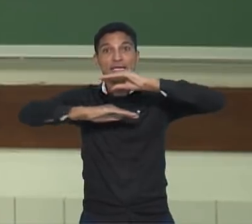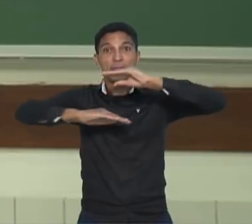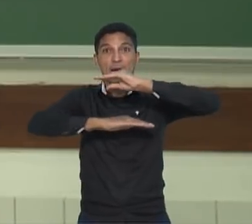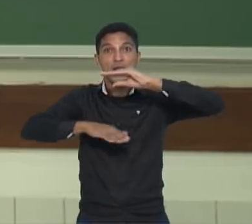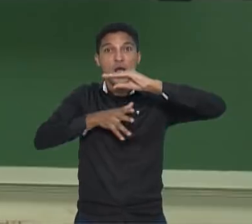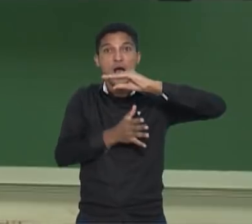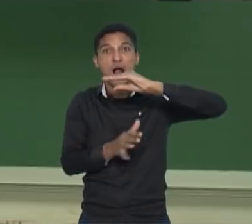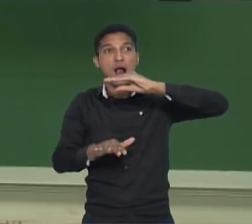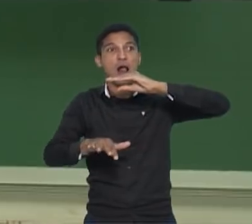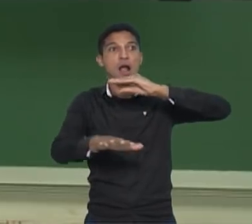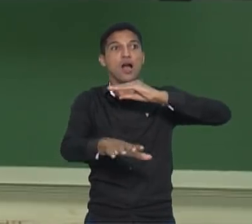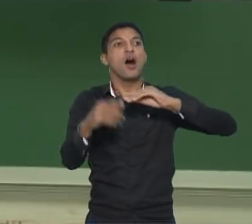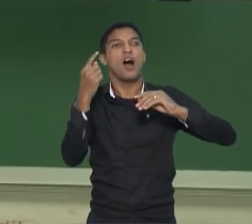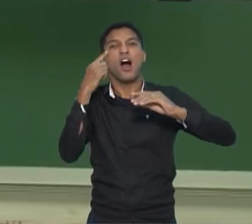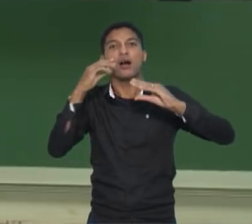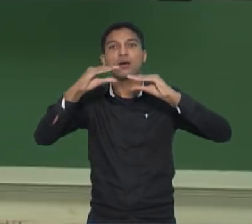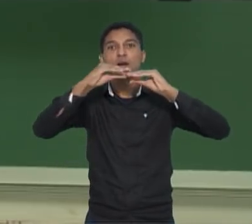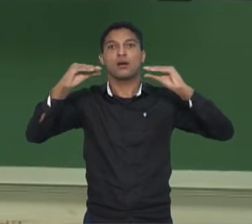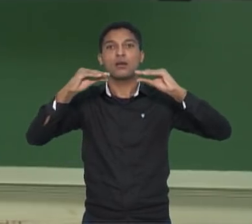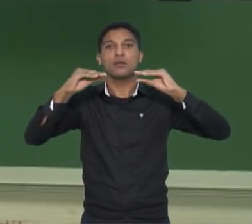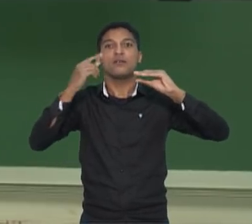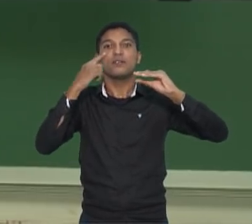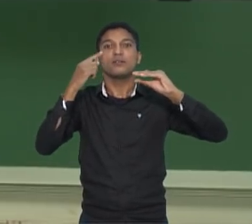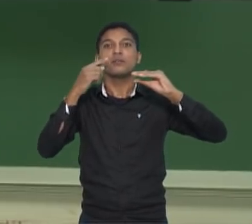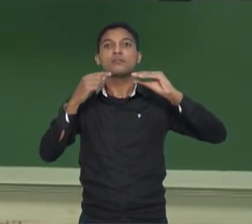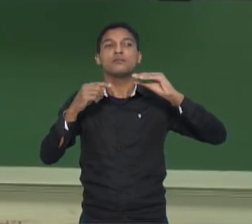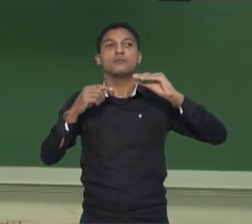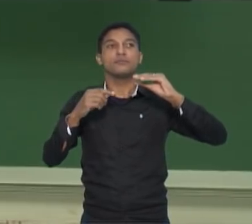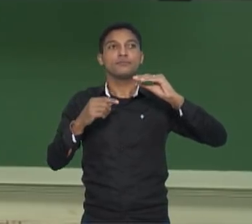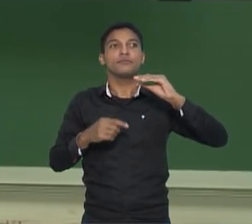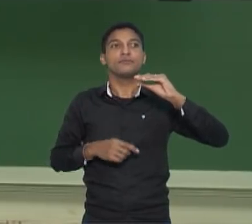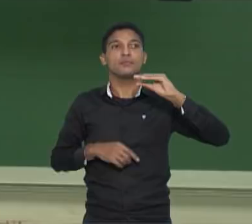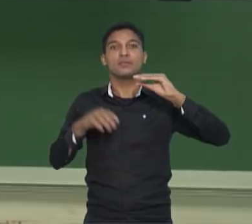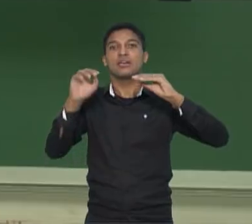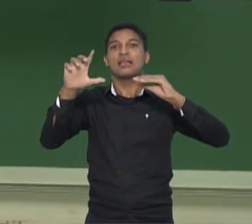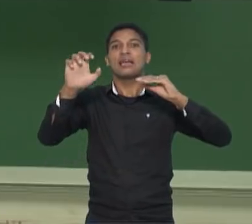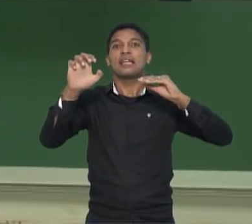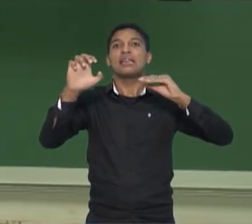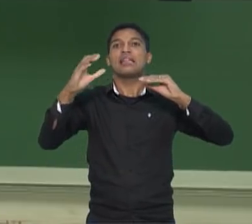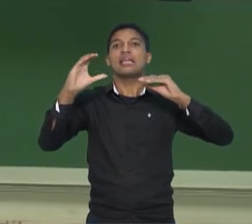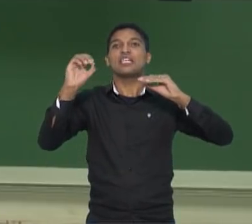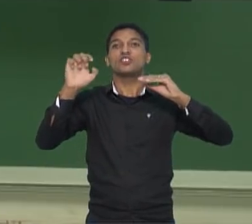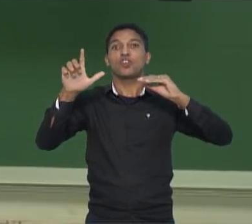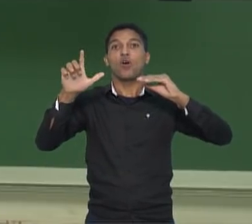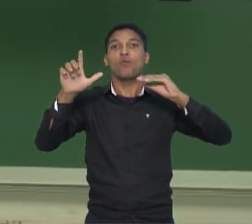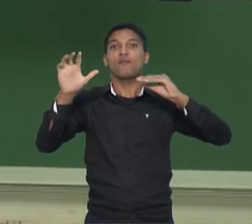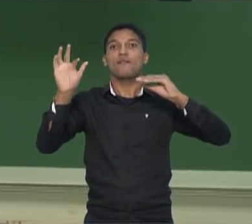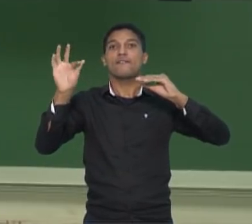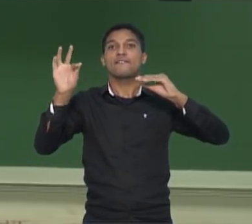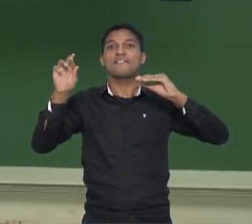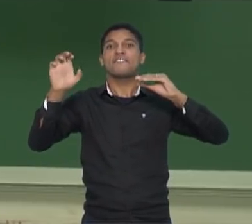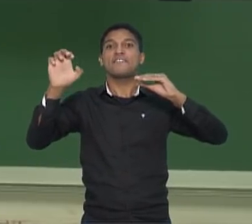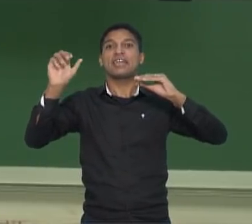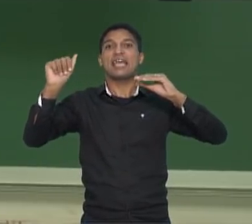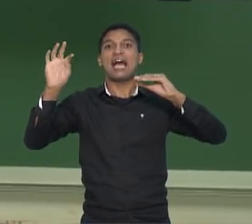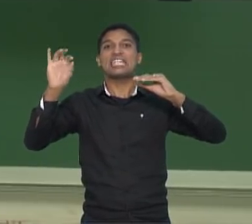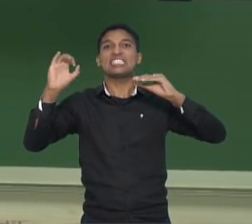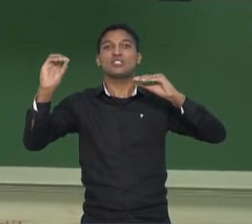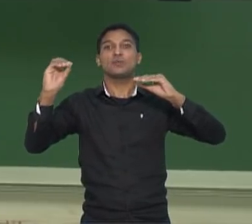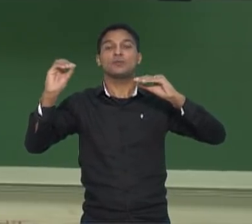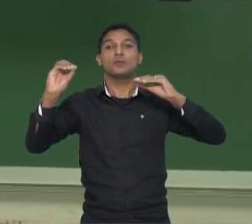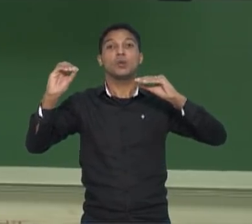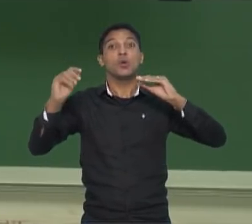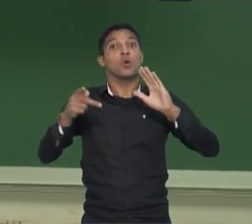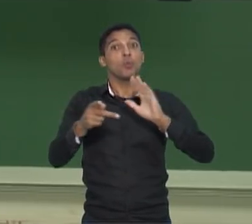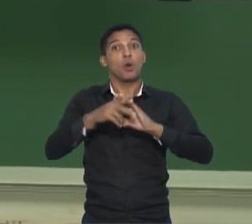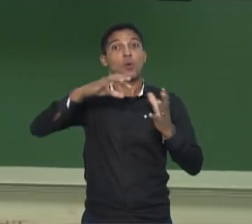Um exemplo nesta imagem, né, nesta ilustração, você tem a etapa do ciclo da água com a precipitação,